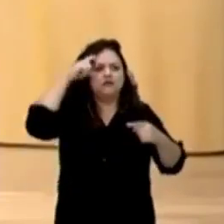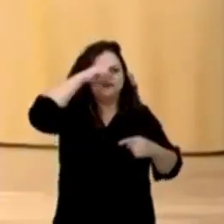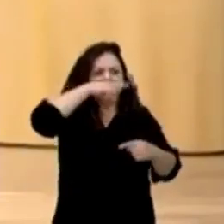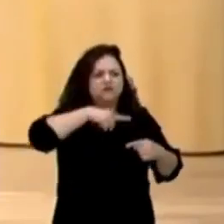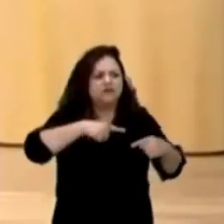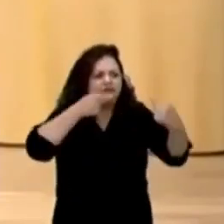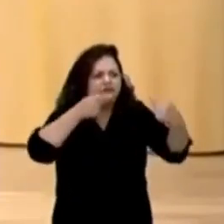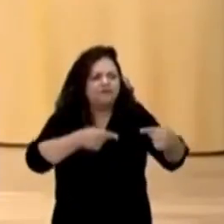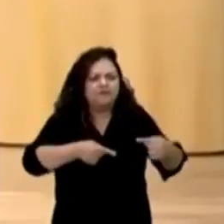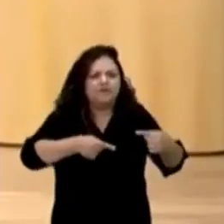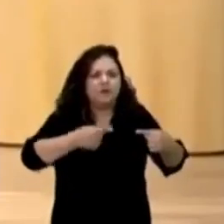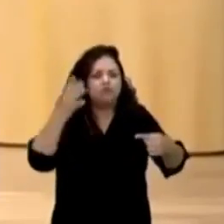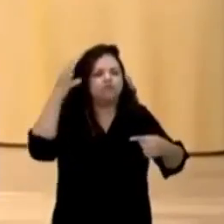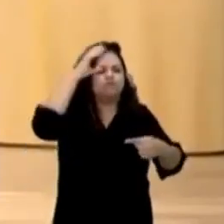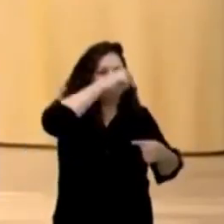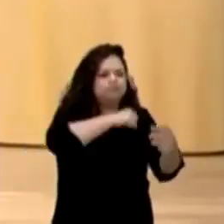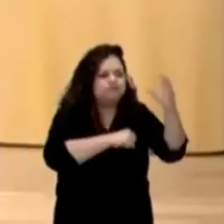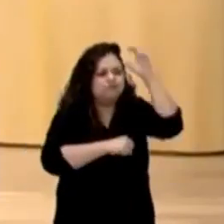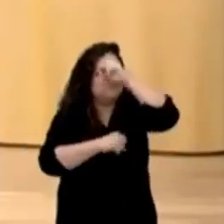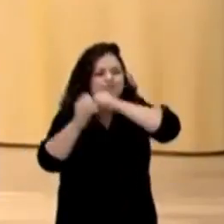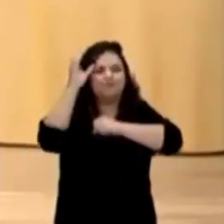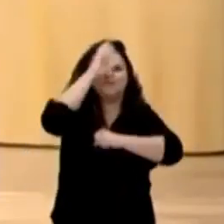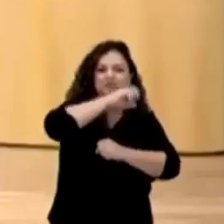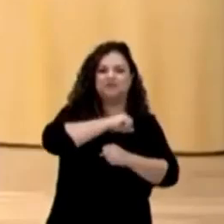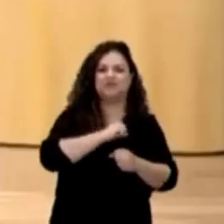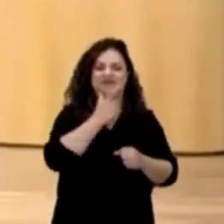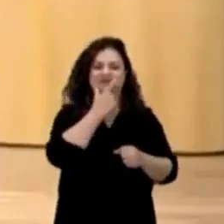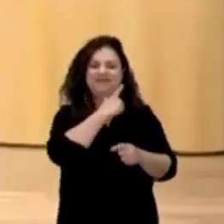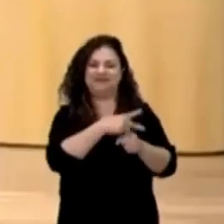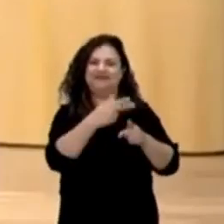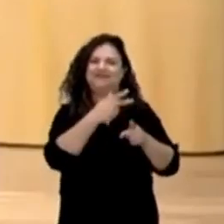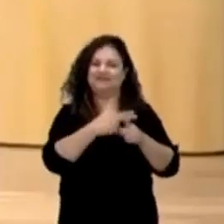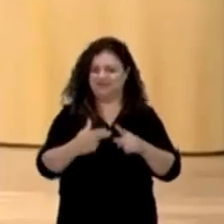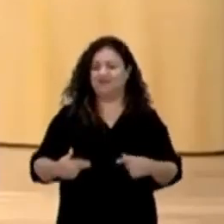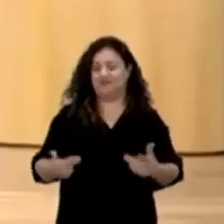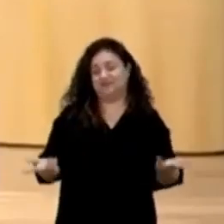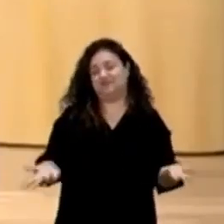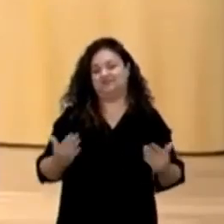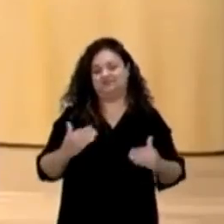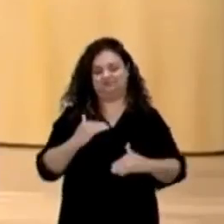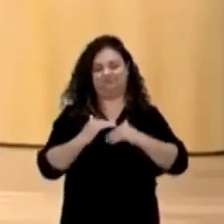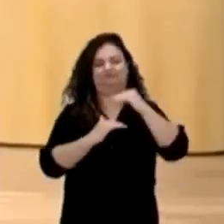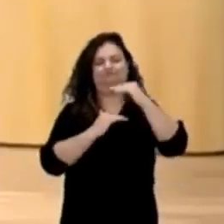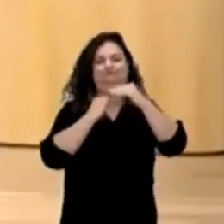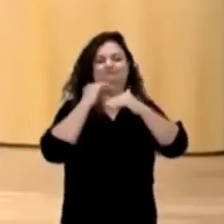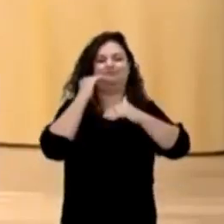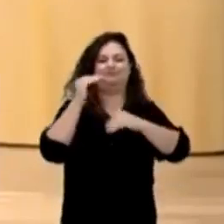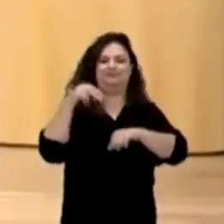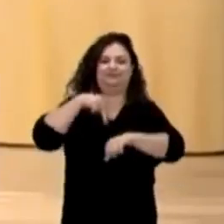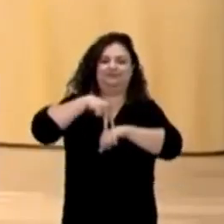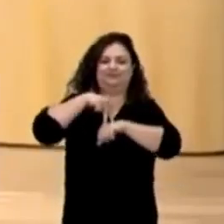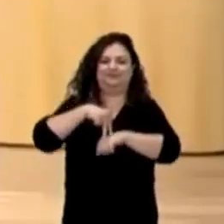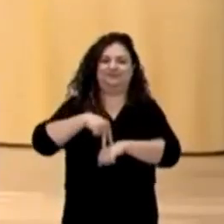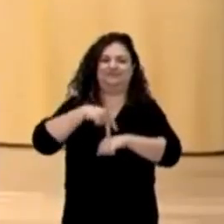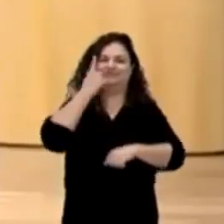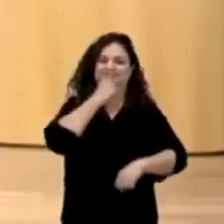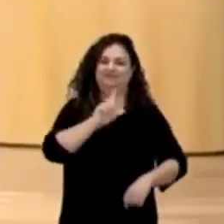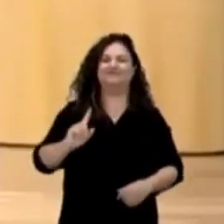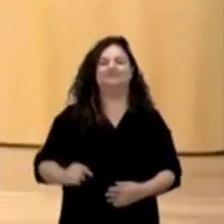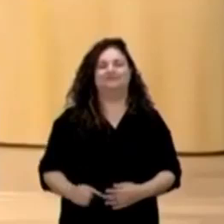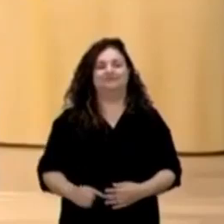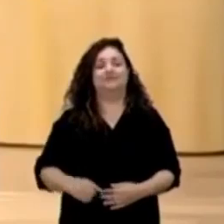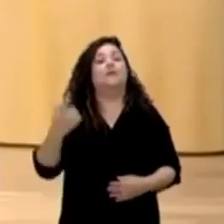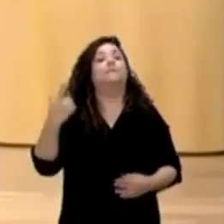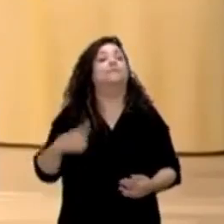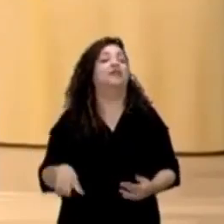É, aprender com os desafios, com as dificuldades e a gente, né, se reconstruir a cada passo. Que mais?